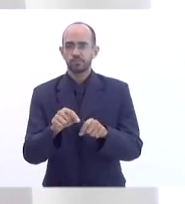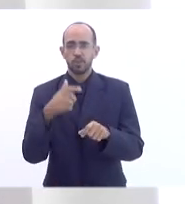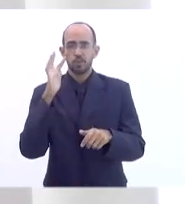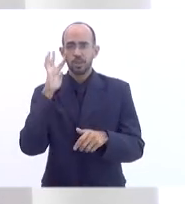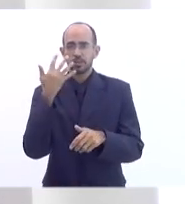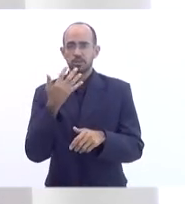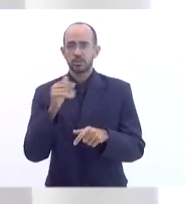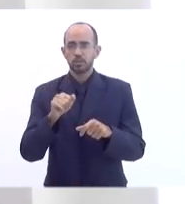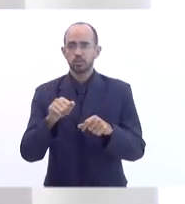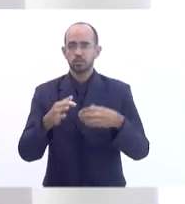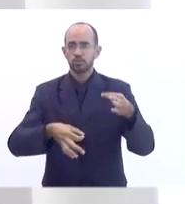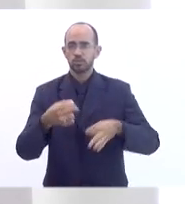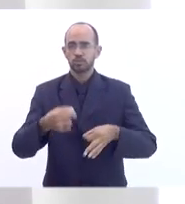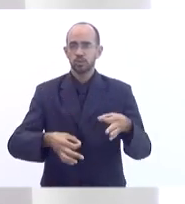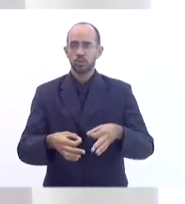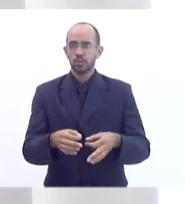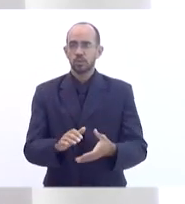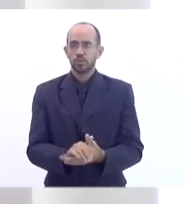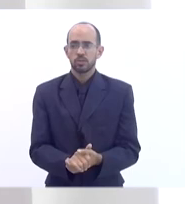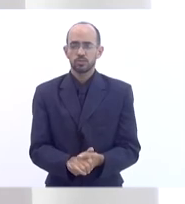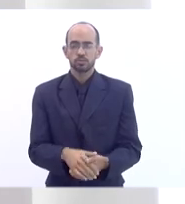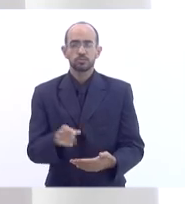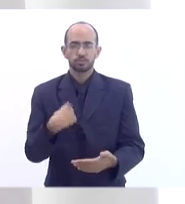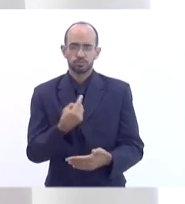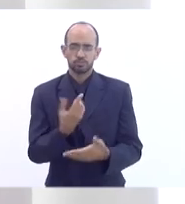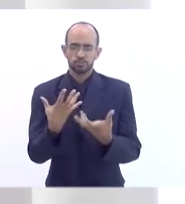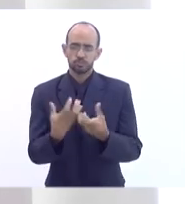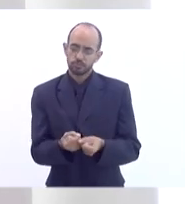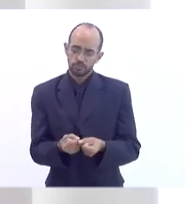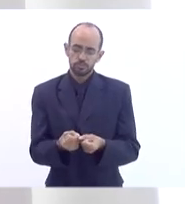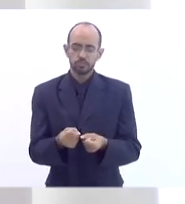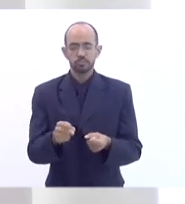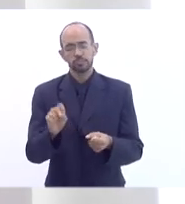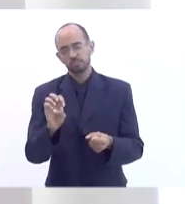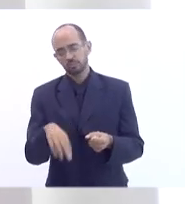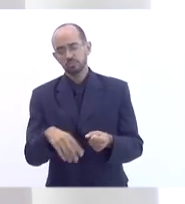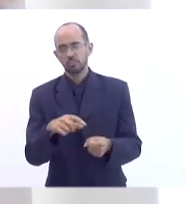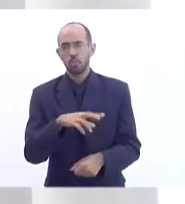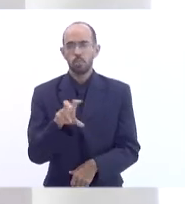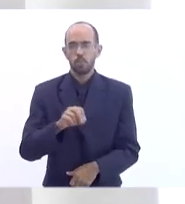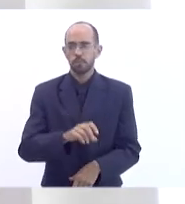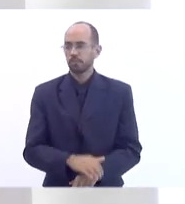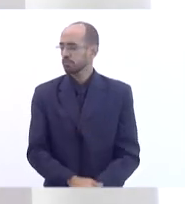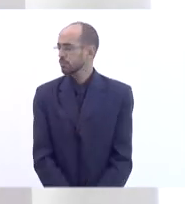nós cumprimos tanto favorável quanto desfavorável